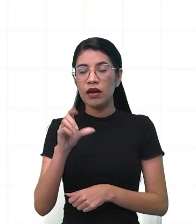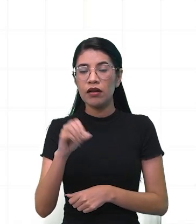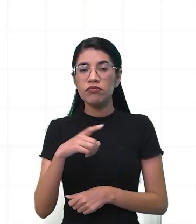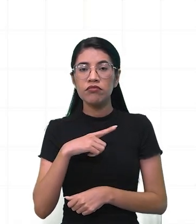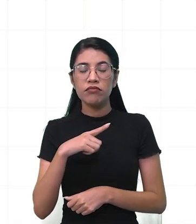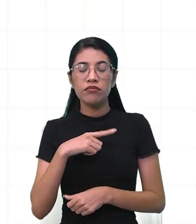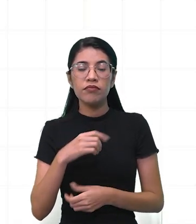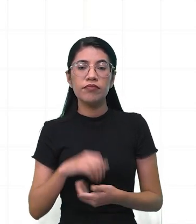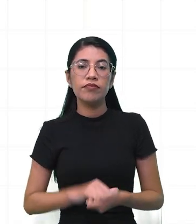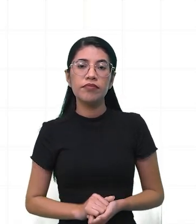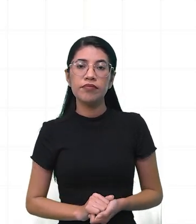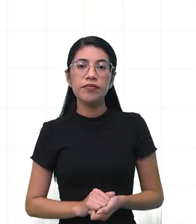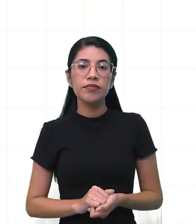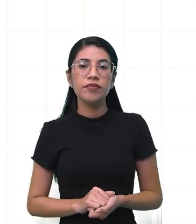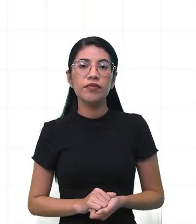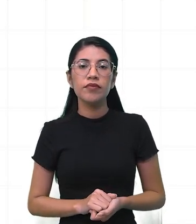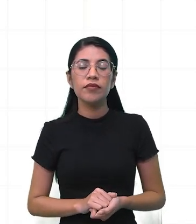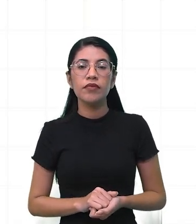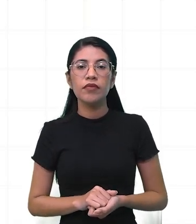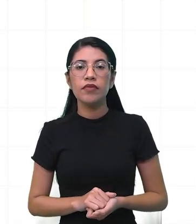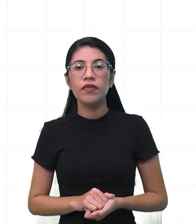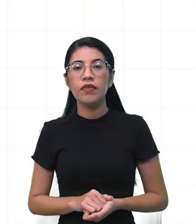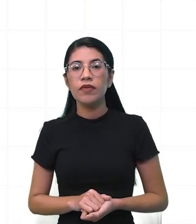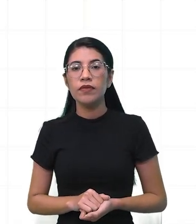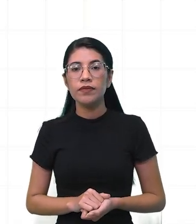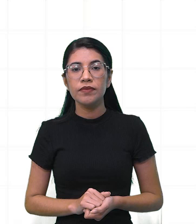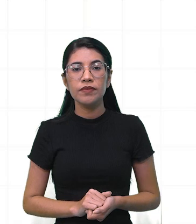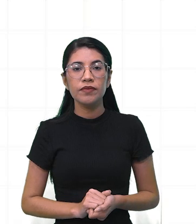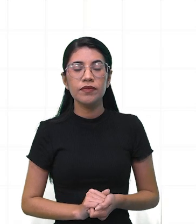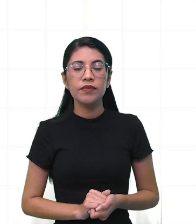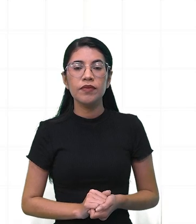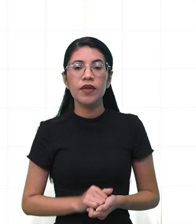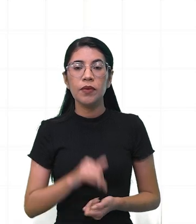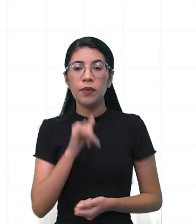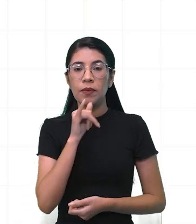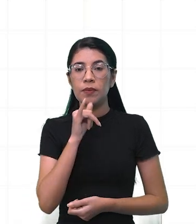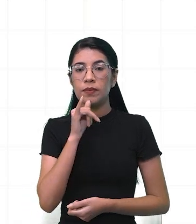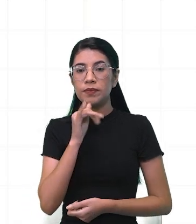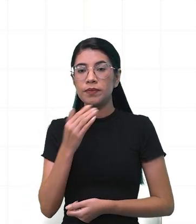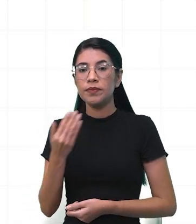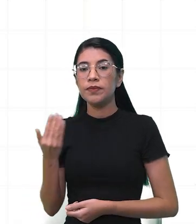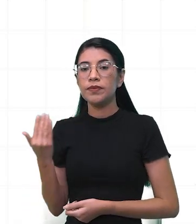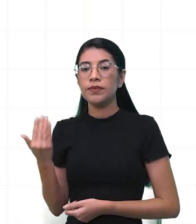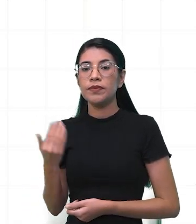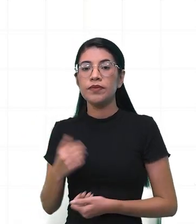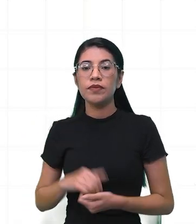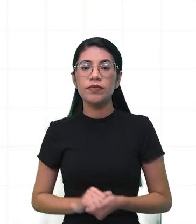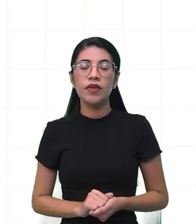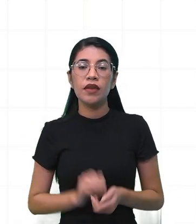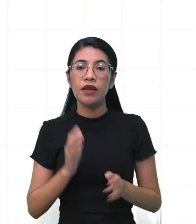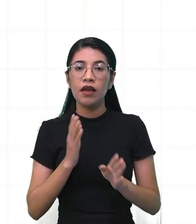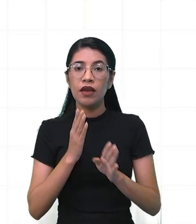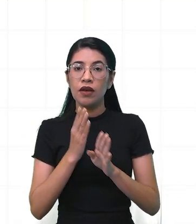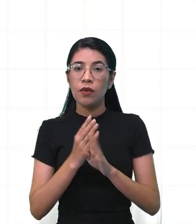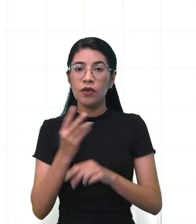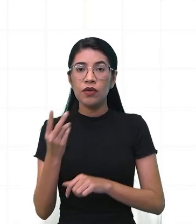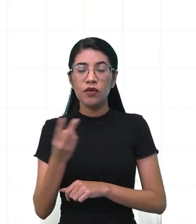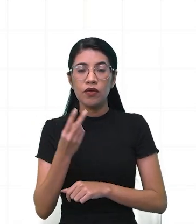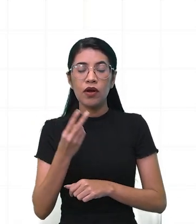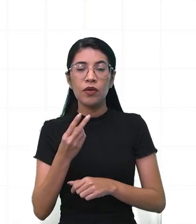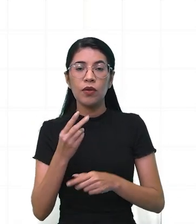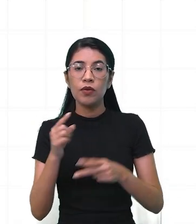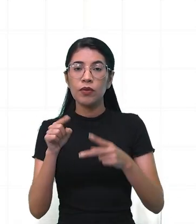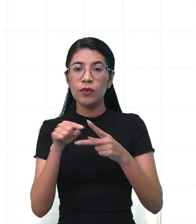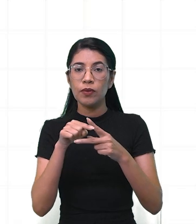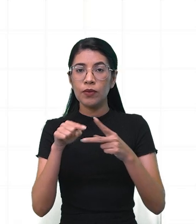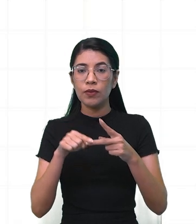muito bem. Então veja, olha esse exemplo. Determine a medida do ângulo